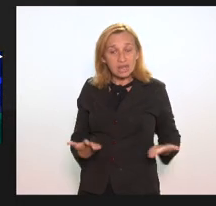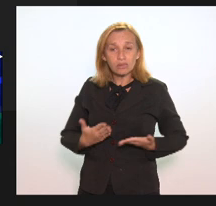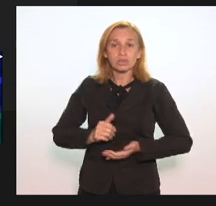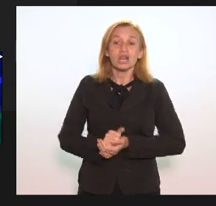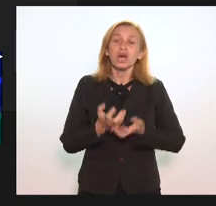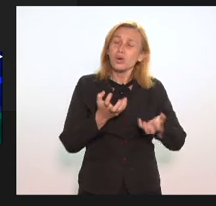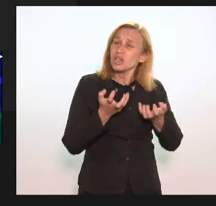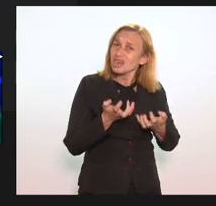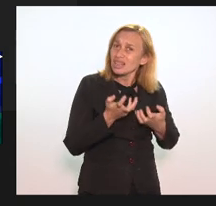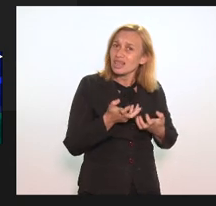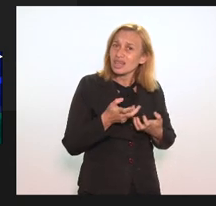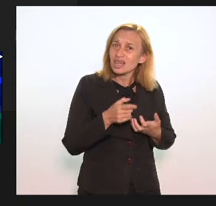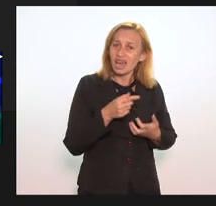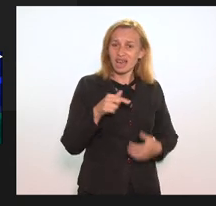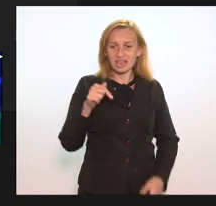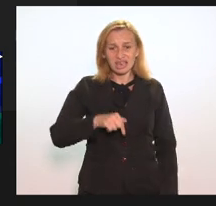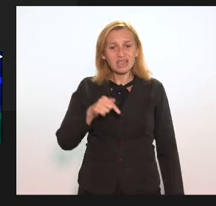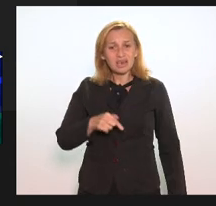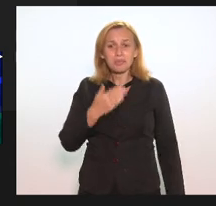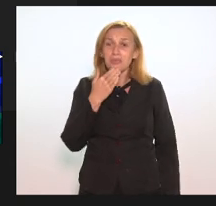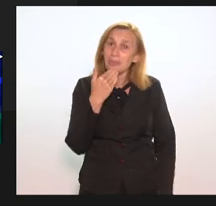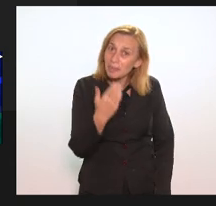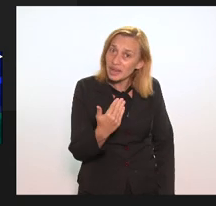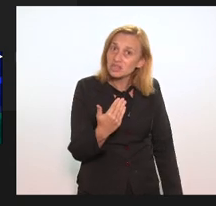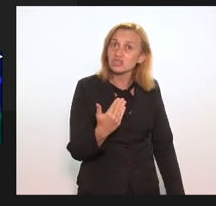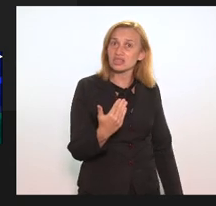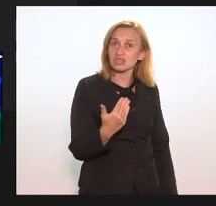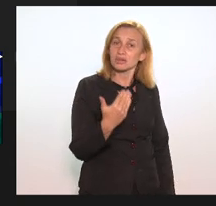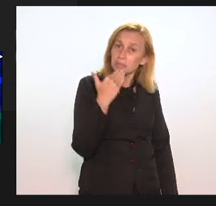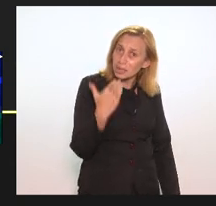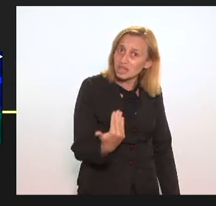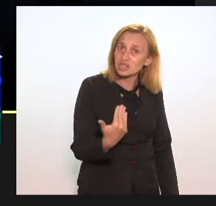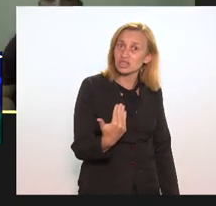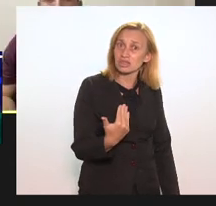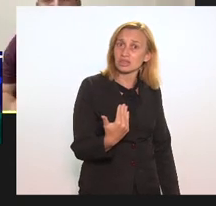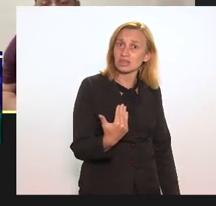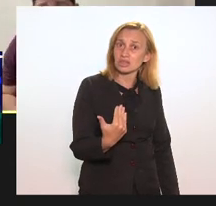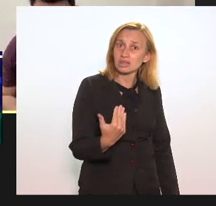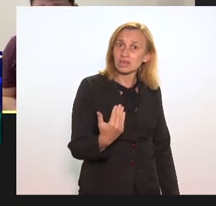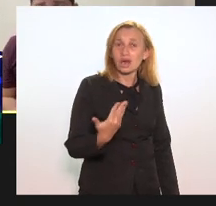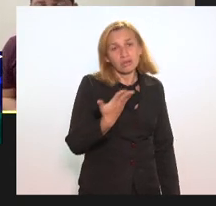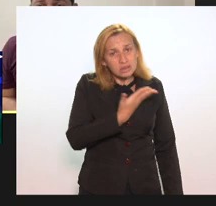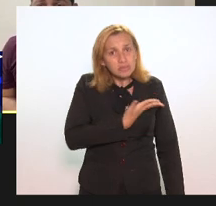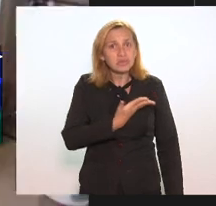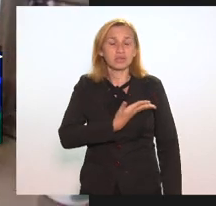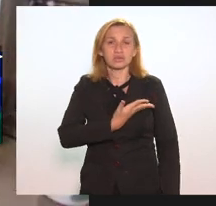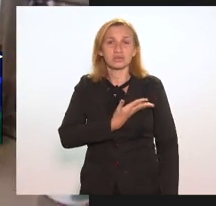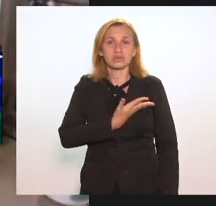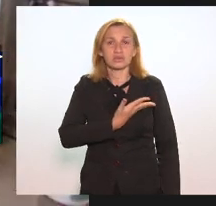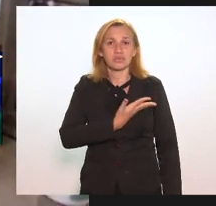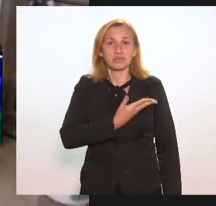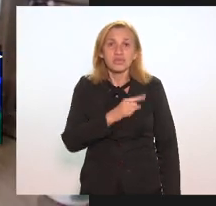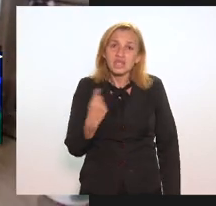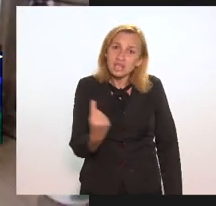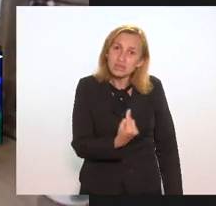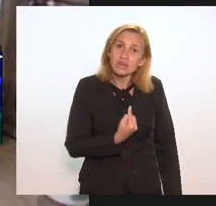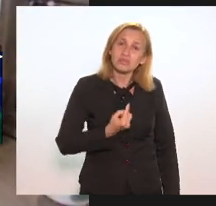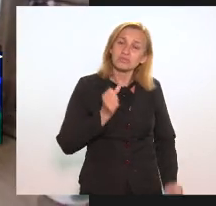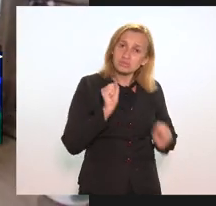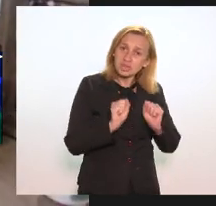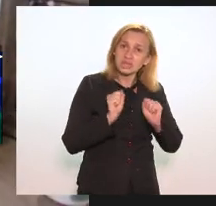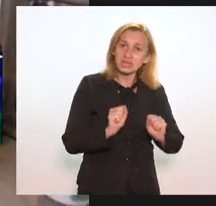eu queria eu queria que encarecidamente carecidamente pedir as companheiros que a gente